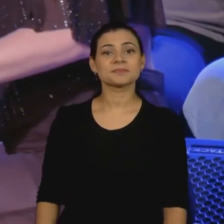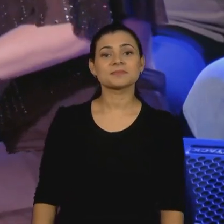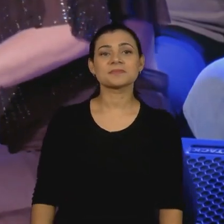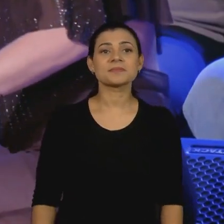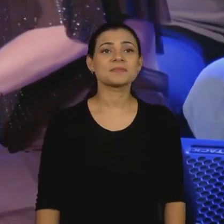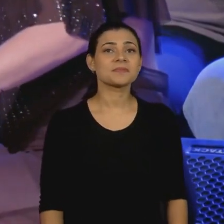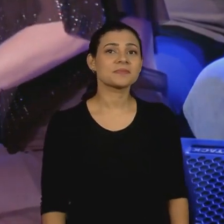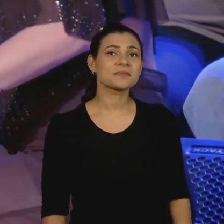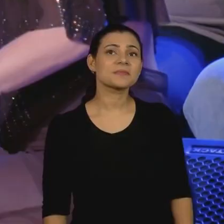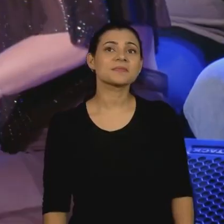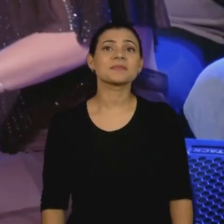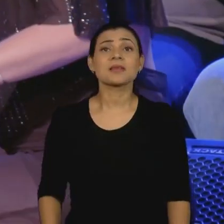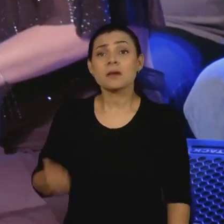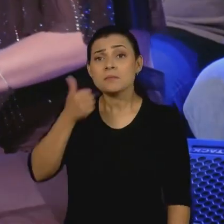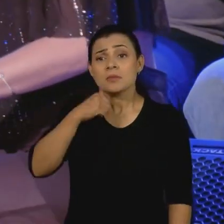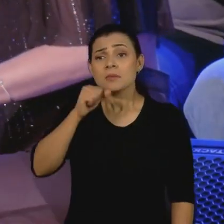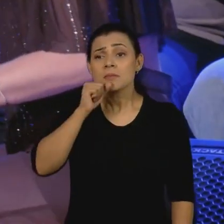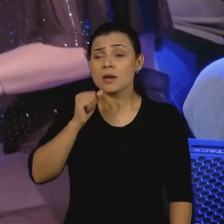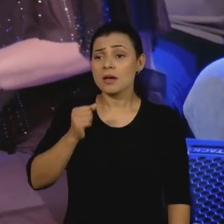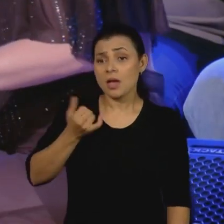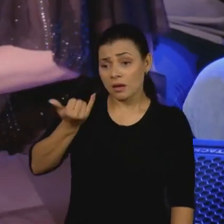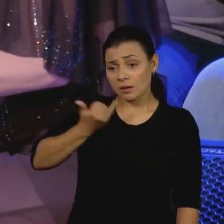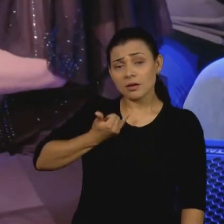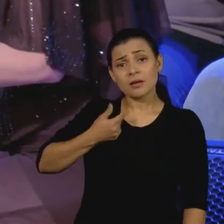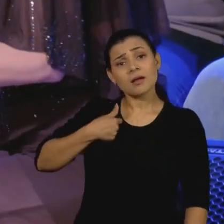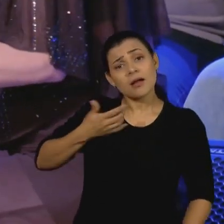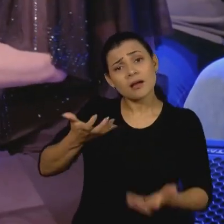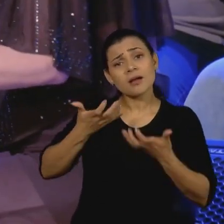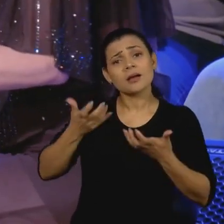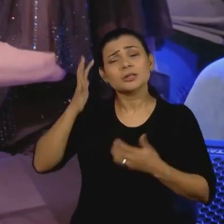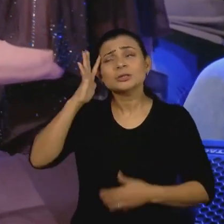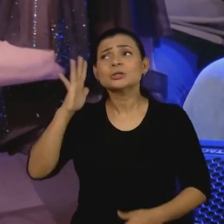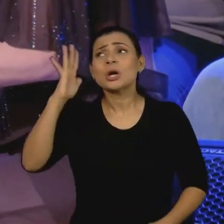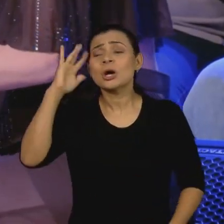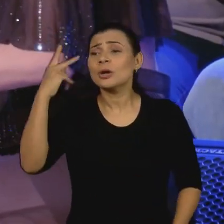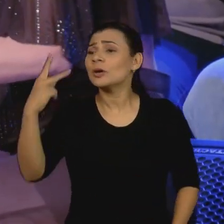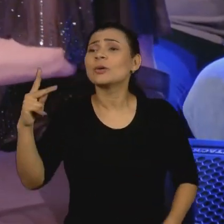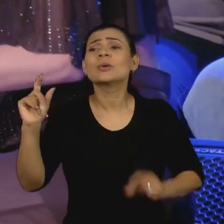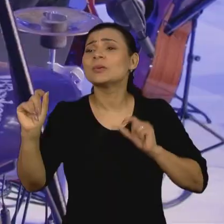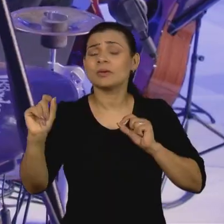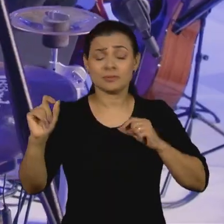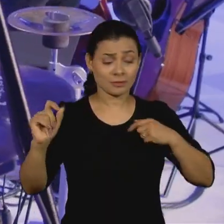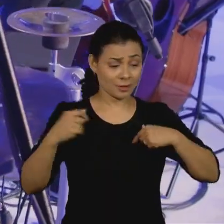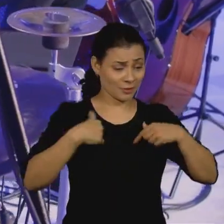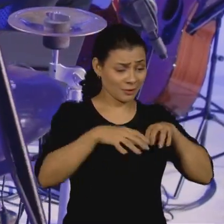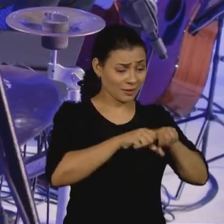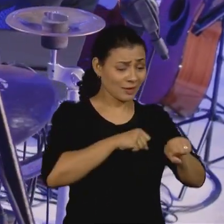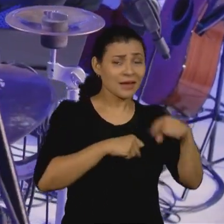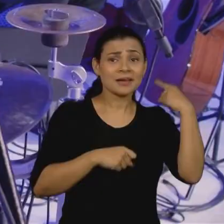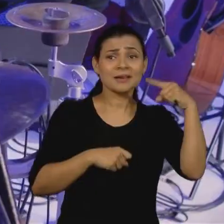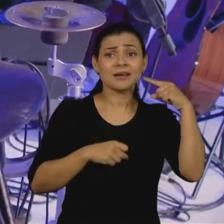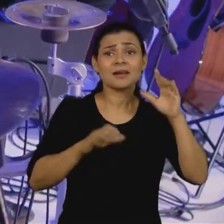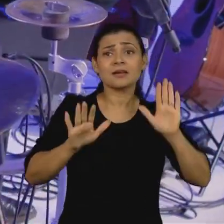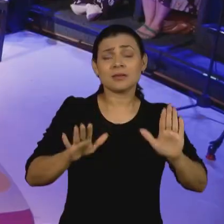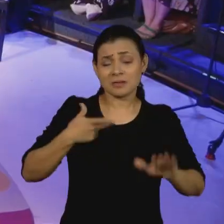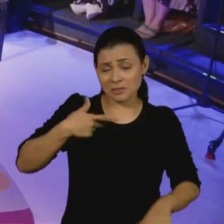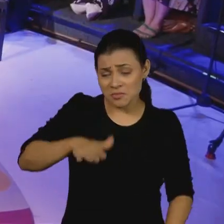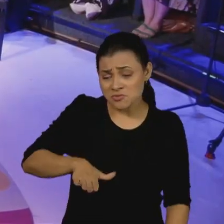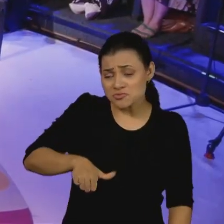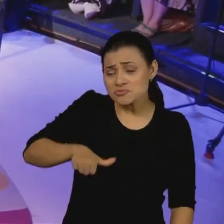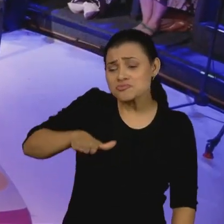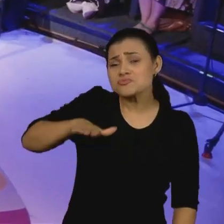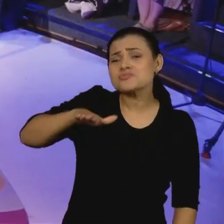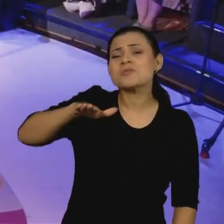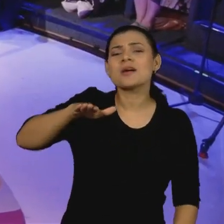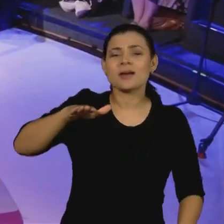Minha mãe queria que eu fosse advogado. O sonho dela era me ver advogar. Mas desde pequena eu já